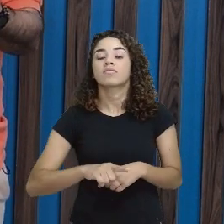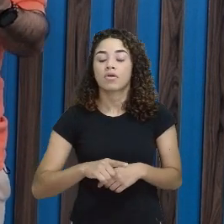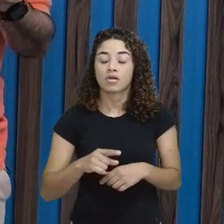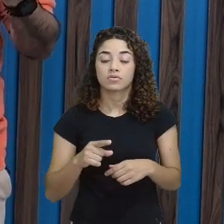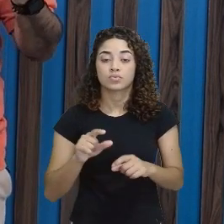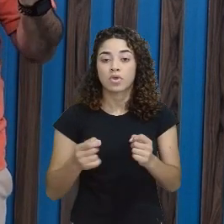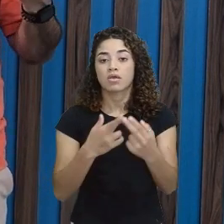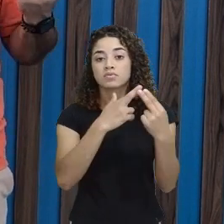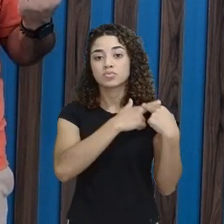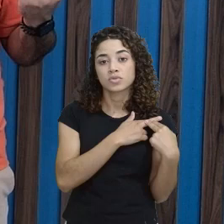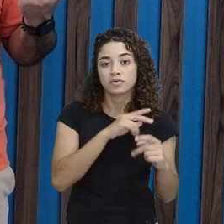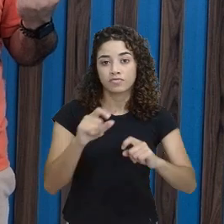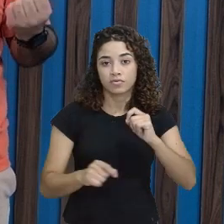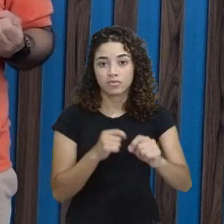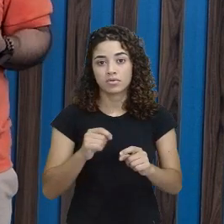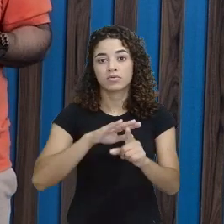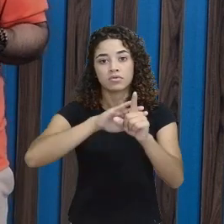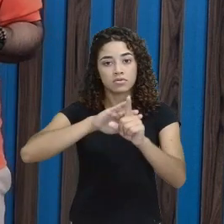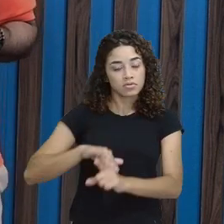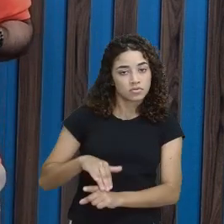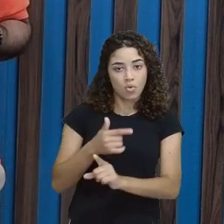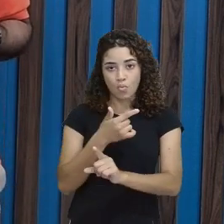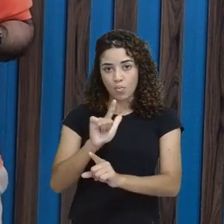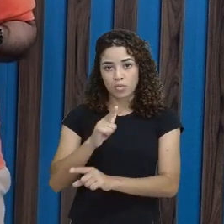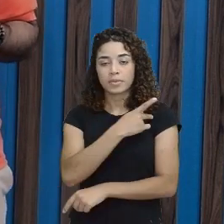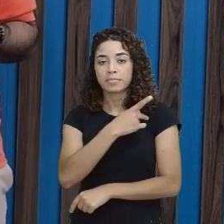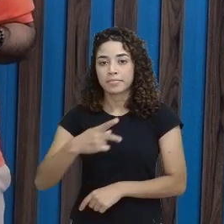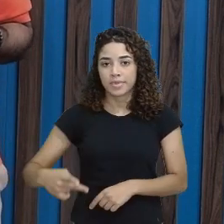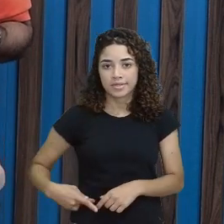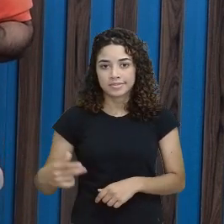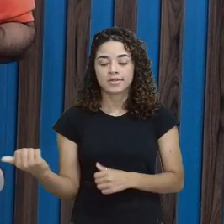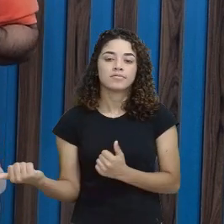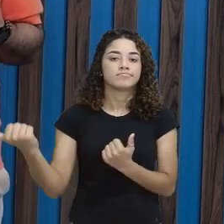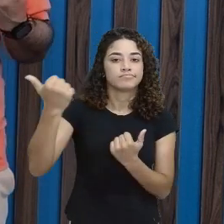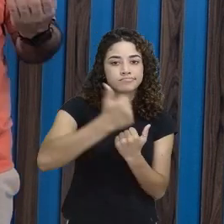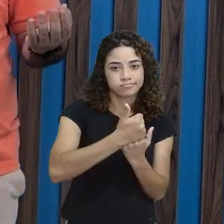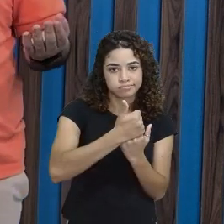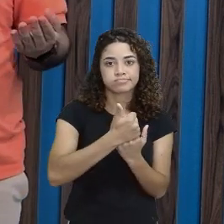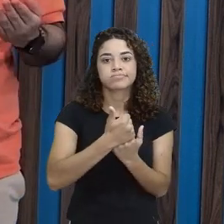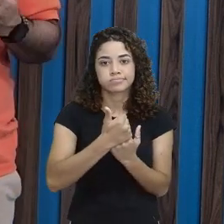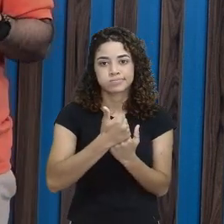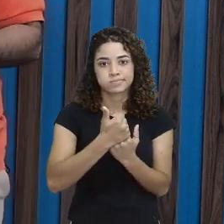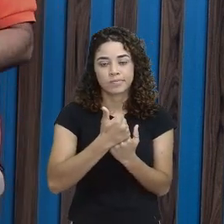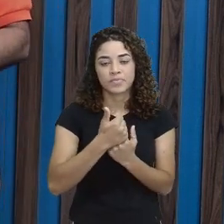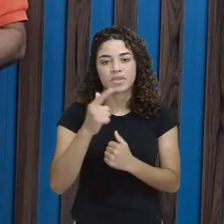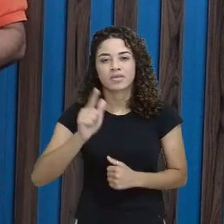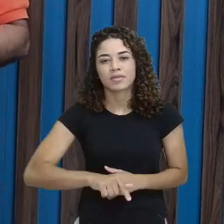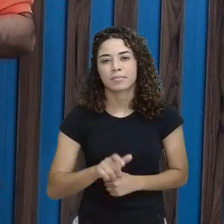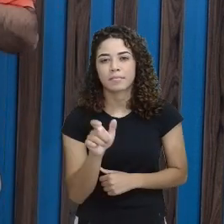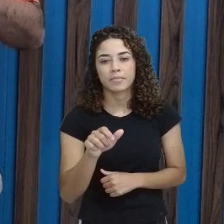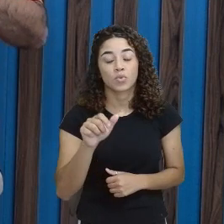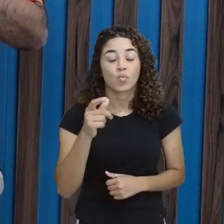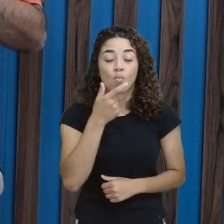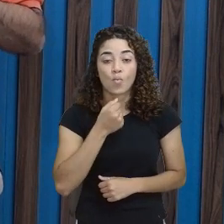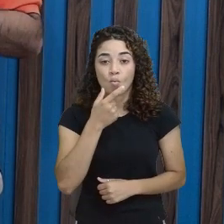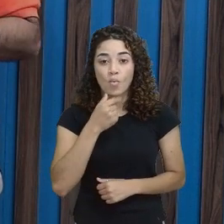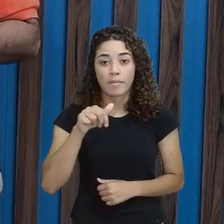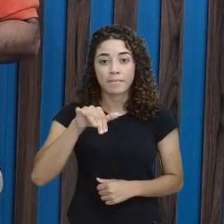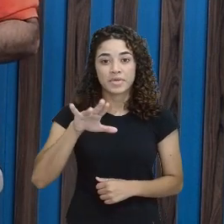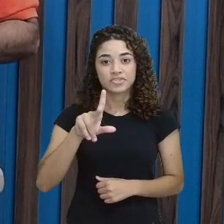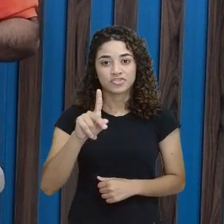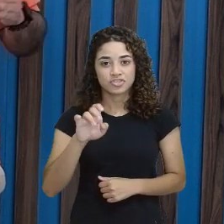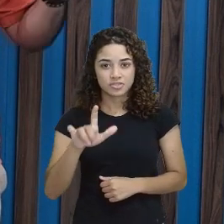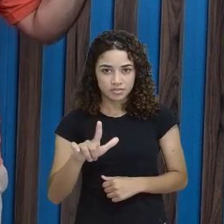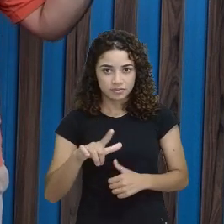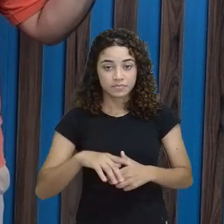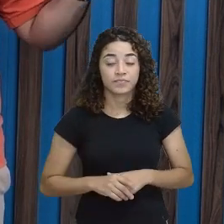por destituir a presidenta eleita e colocar no poder o vice-presidente, à época, o Michel Temer. Então, a